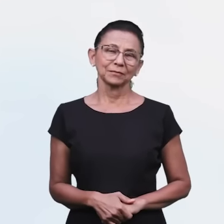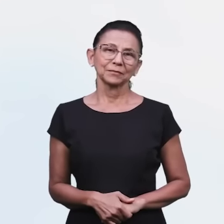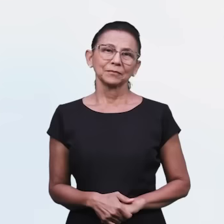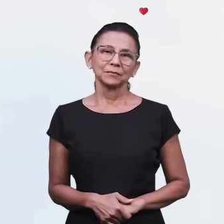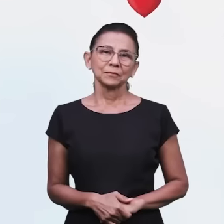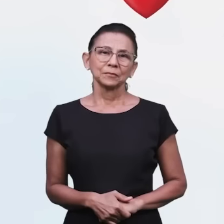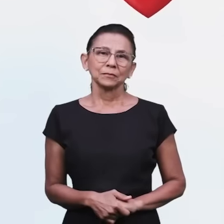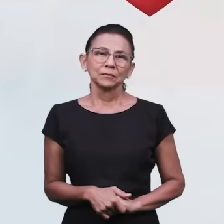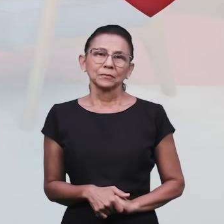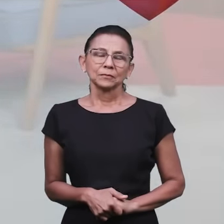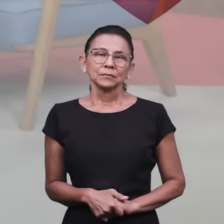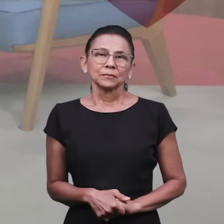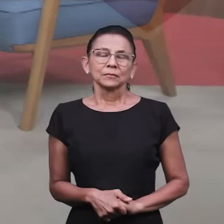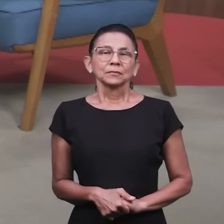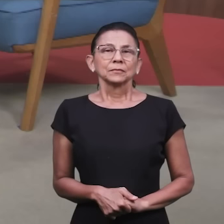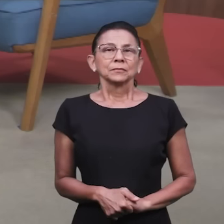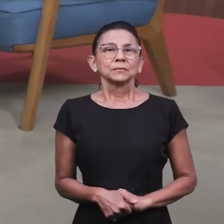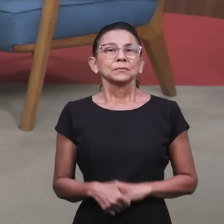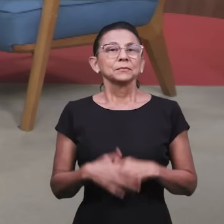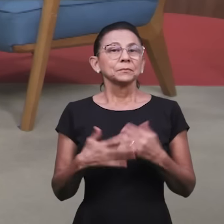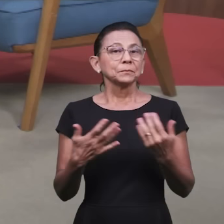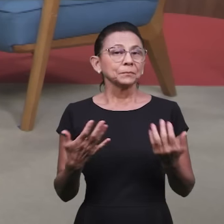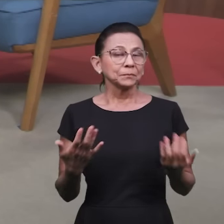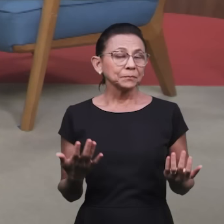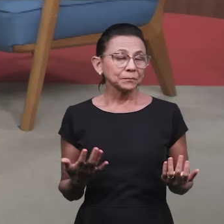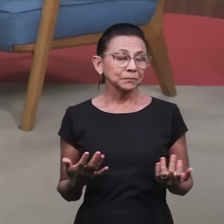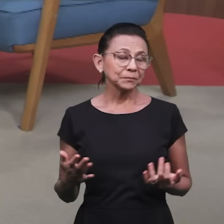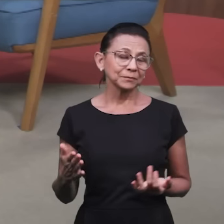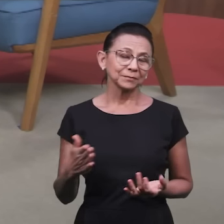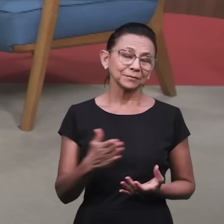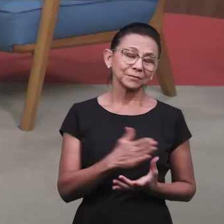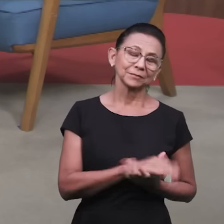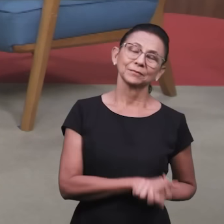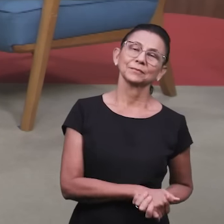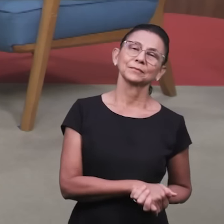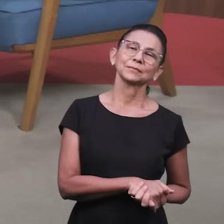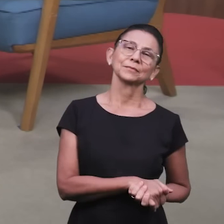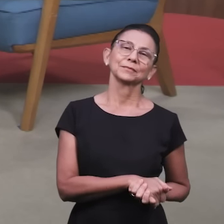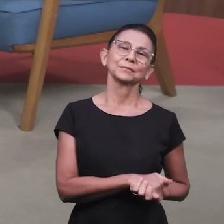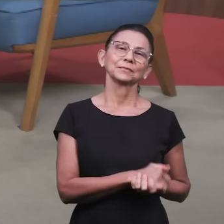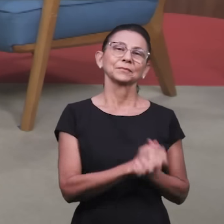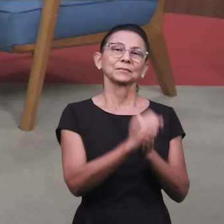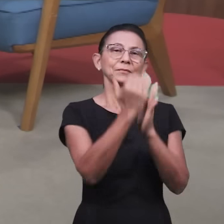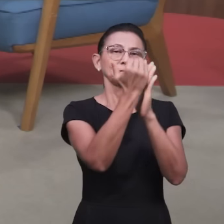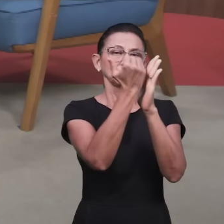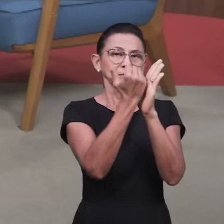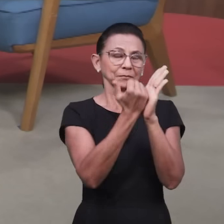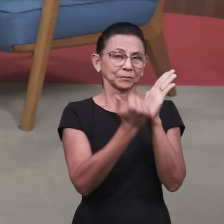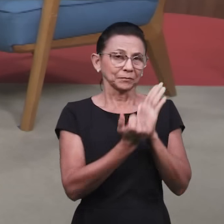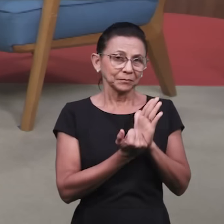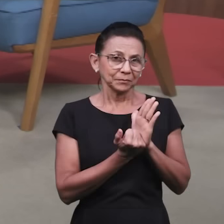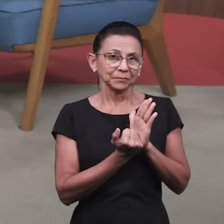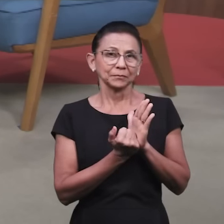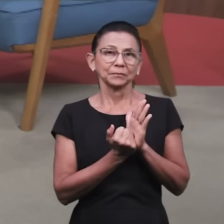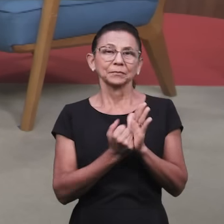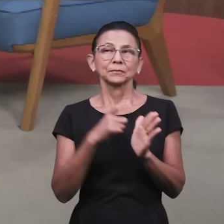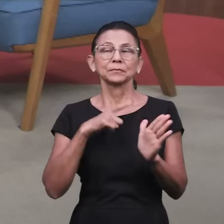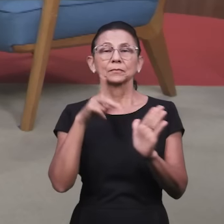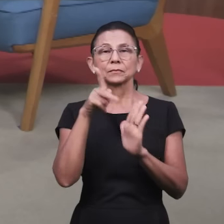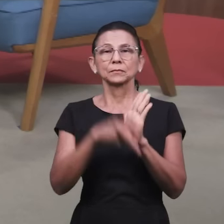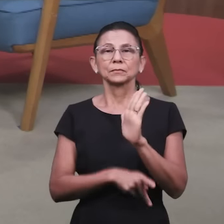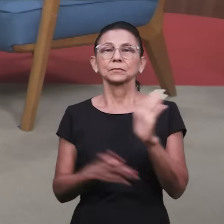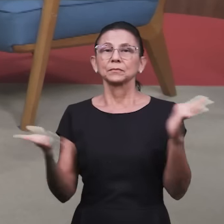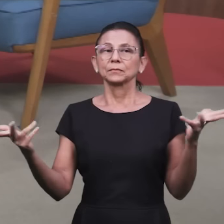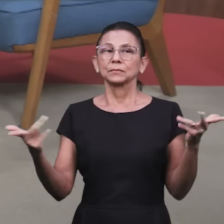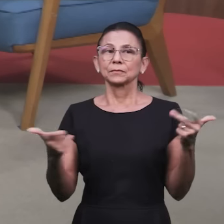Em todas as edições desse programa, agora no final, a gente chama atenção para um projeto maravilhoso